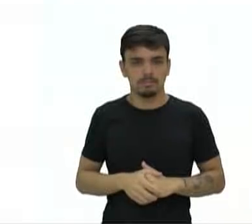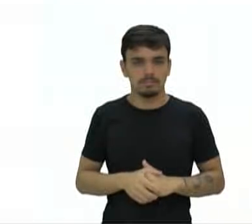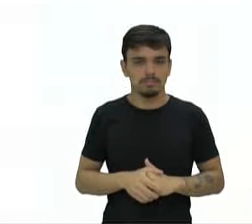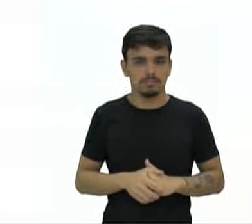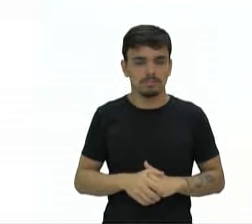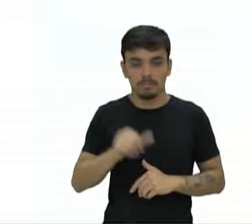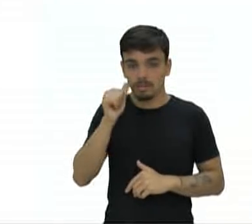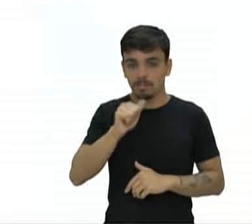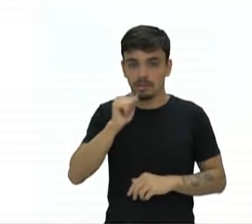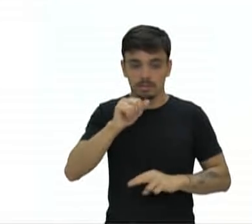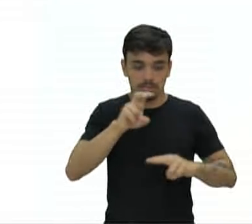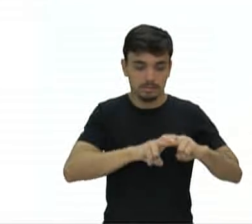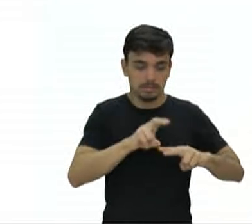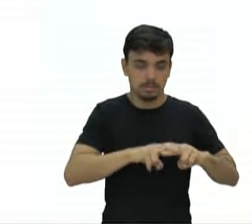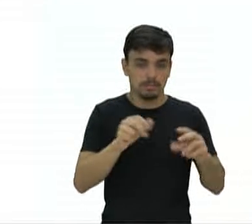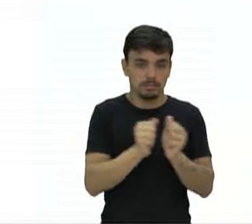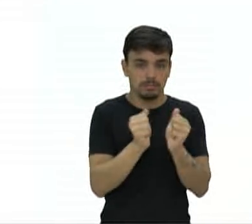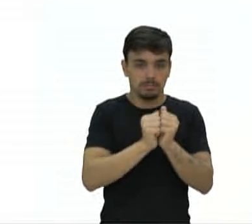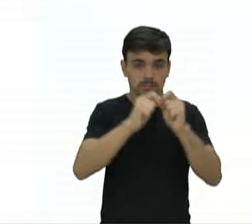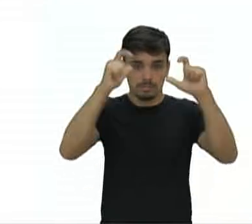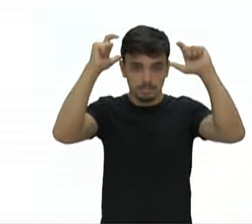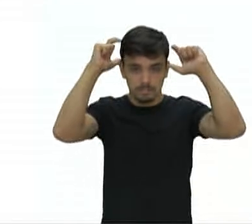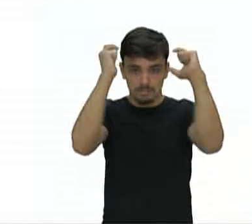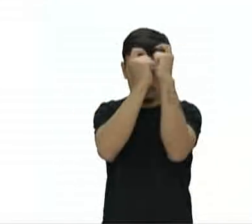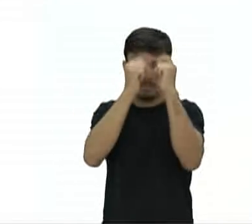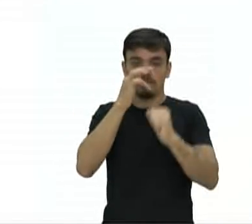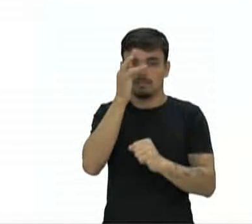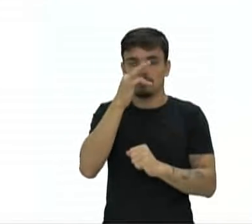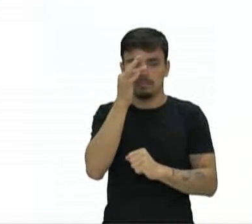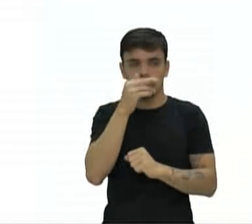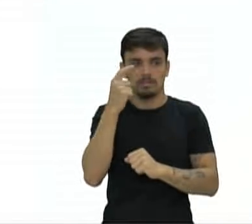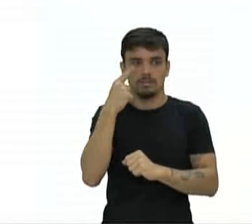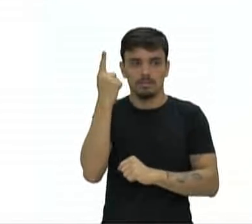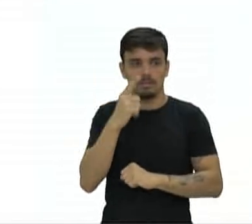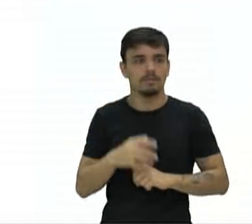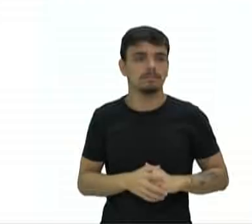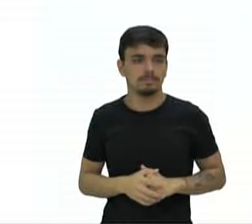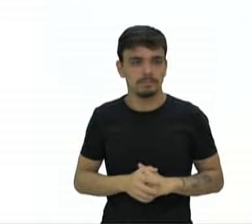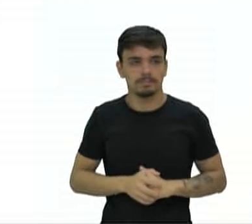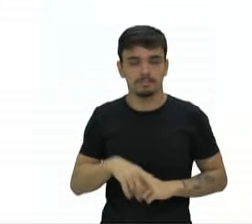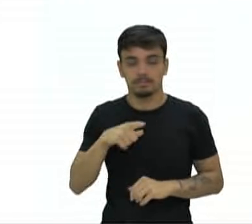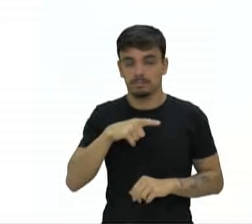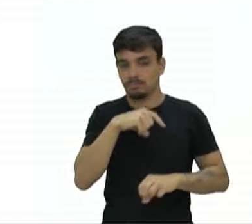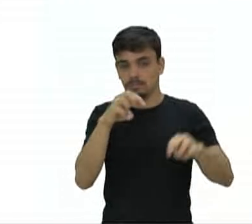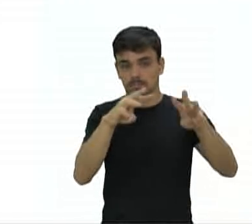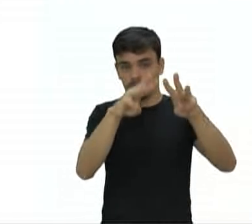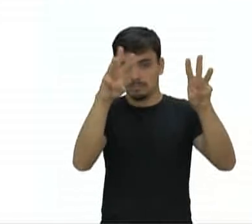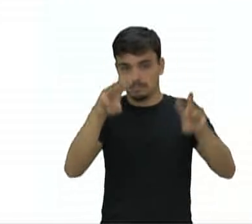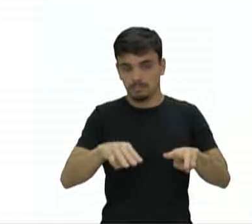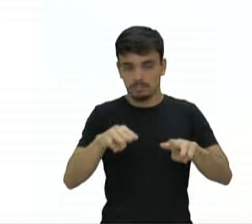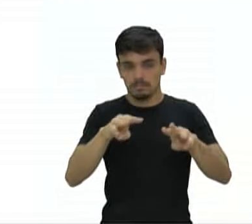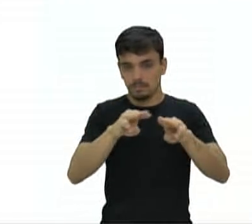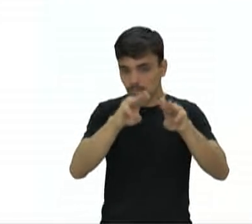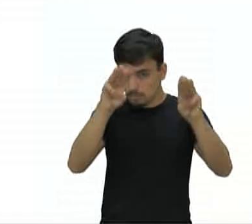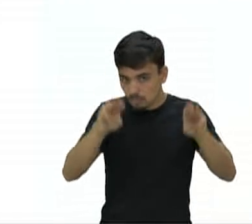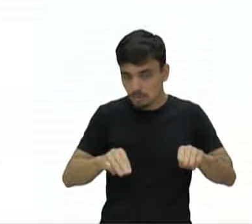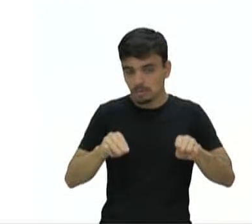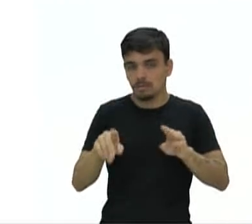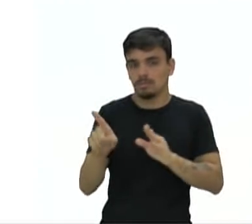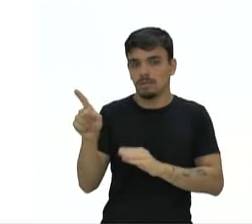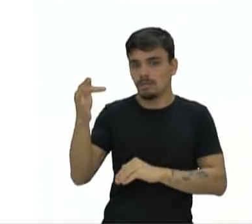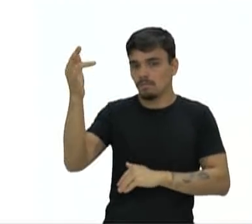sentada com uma coroa de flores, um vaso grego de 460 a.C., essa está no museu, na Biblioteca Nacional da